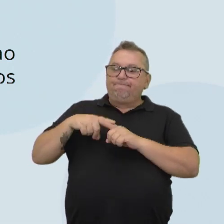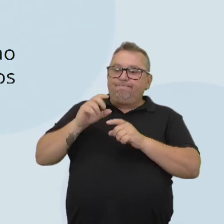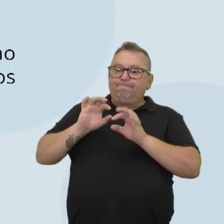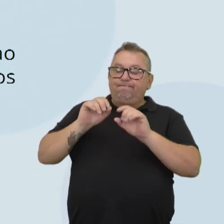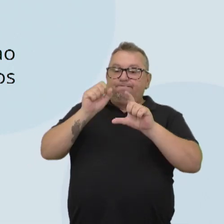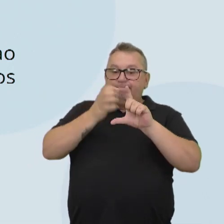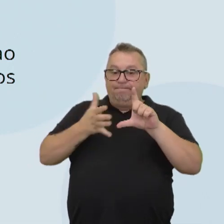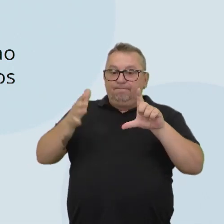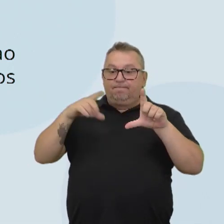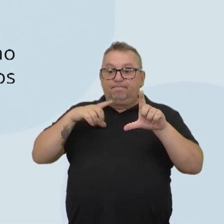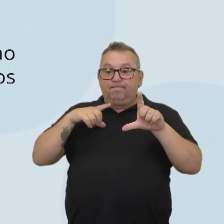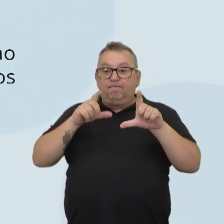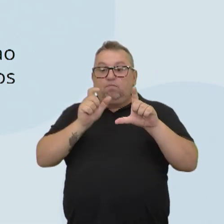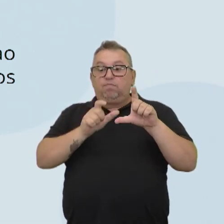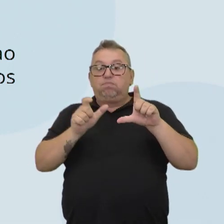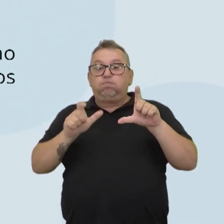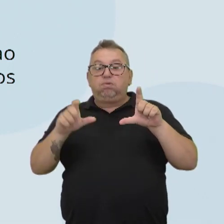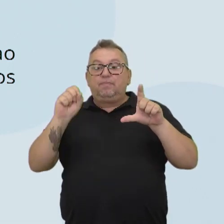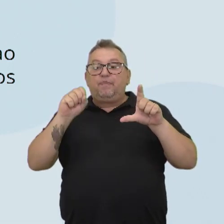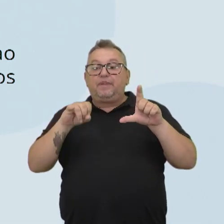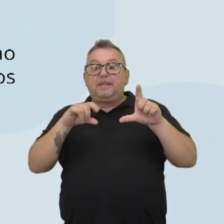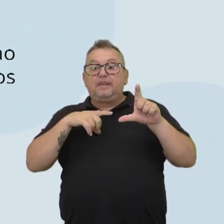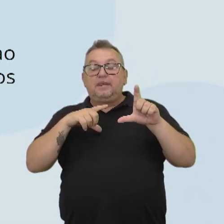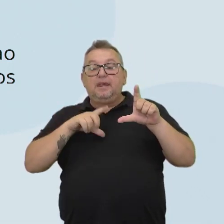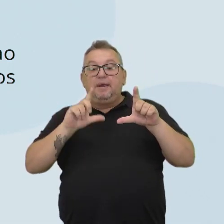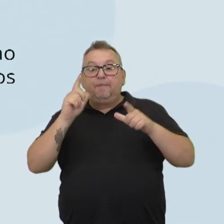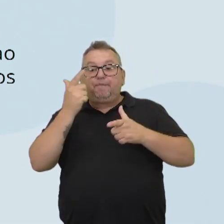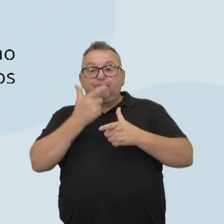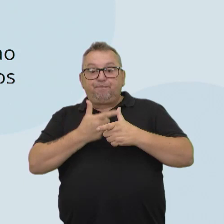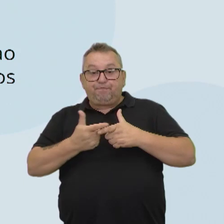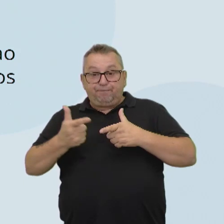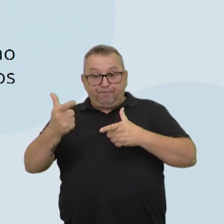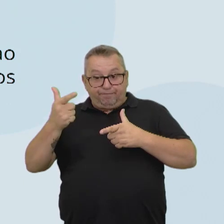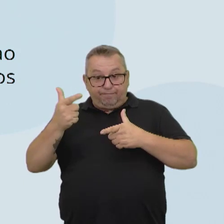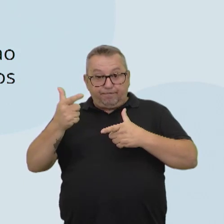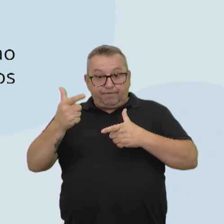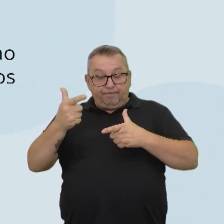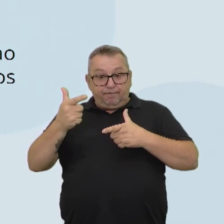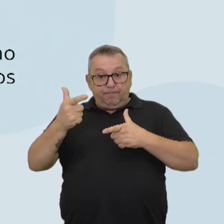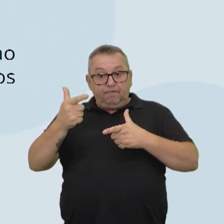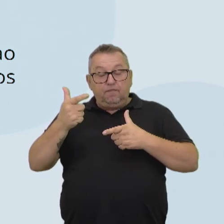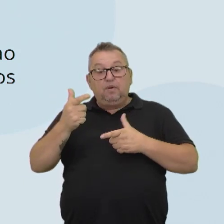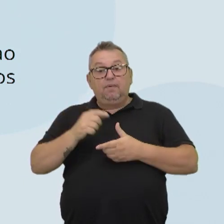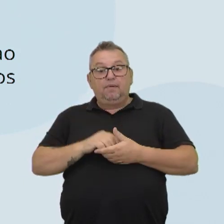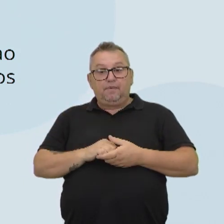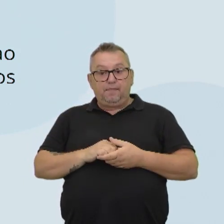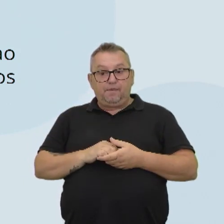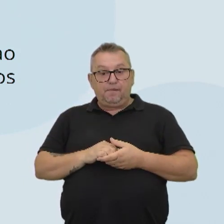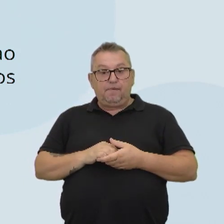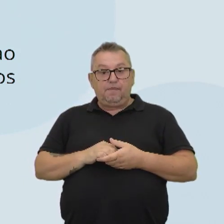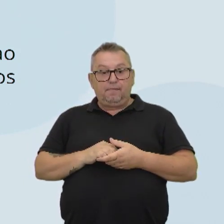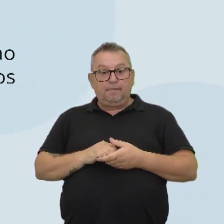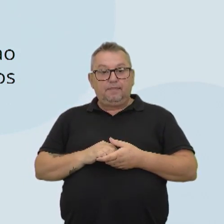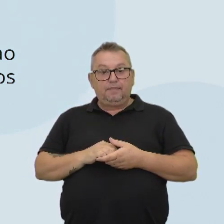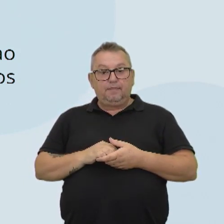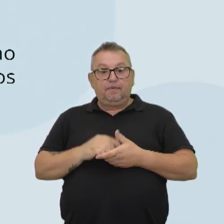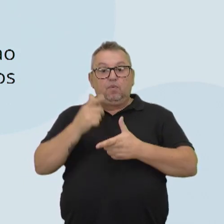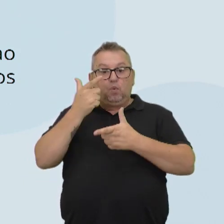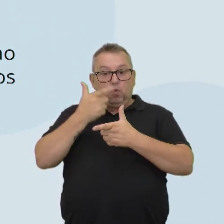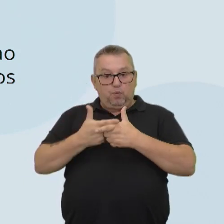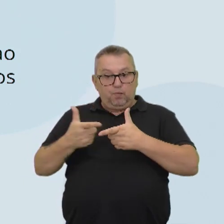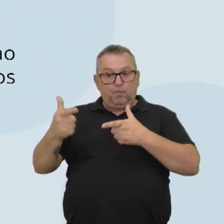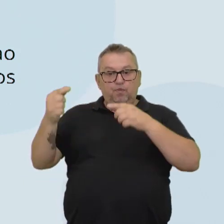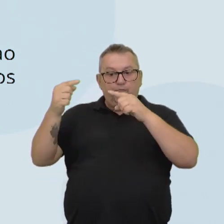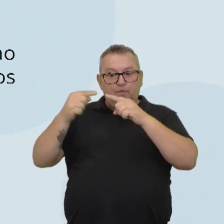serão diretamente proporcionais se dividirmos os seus valores correspondentes, ó. Quando a gente dividir os